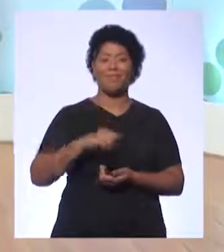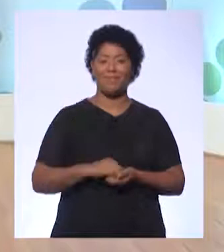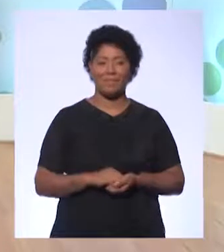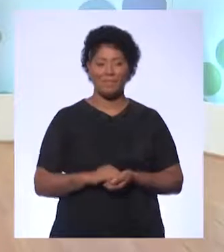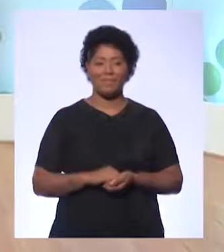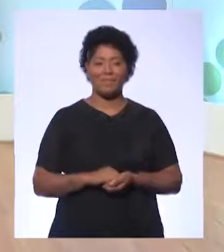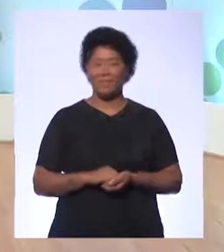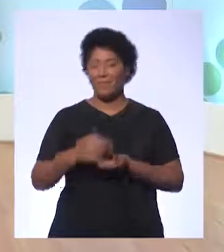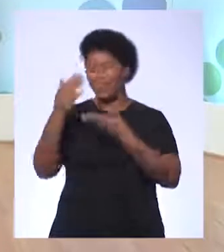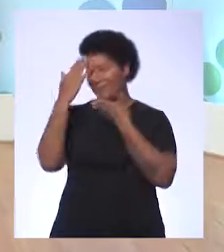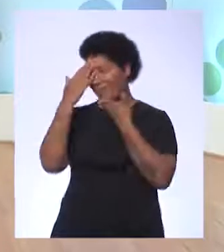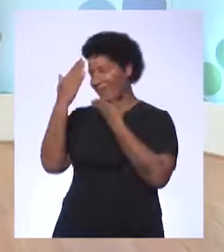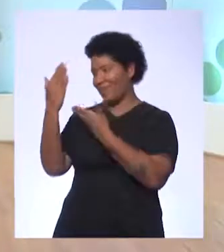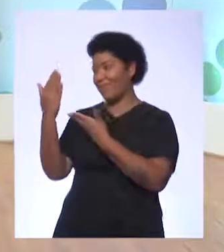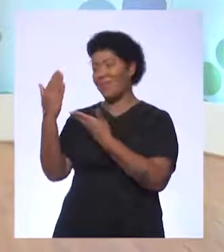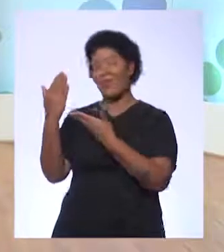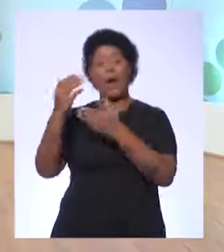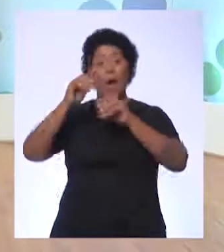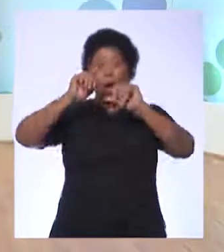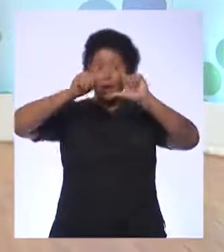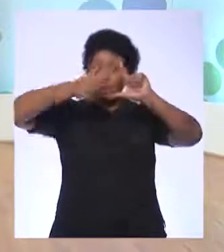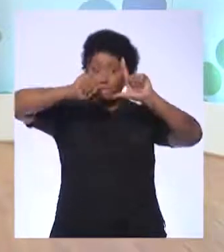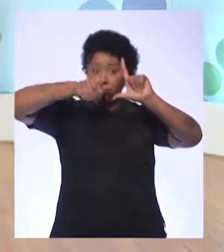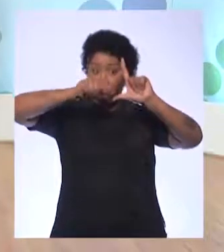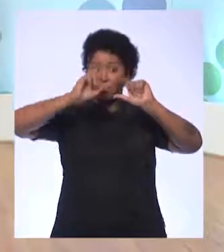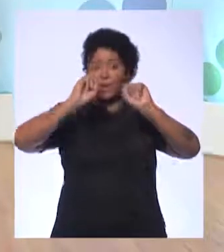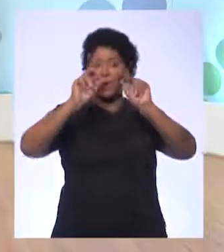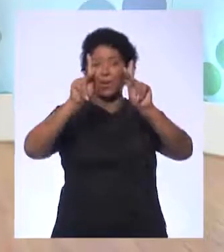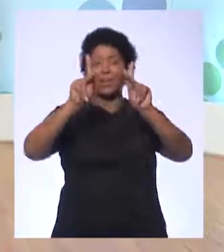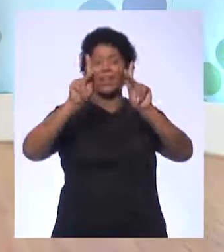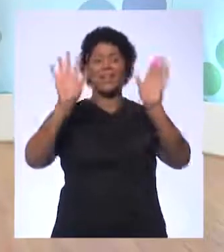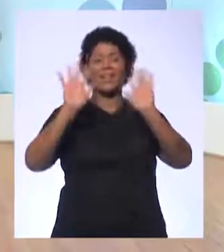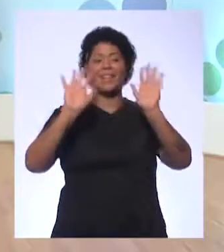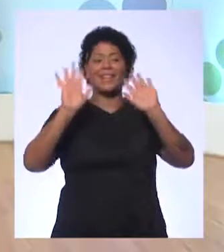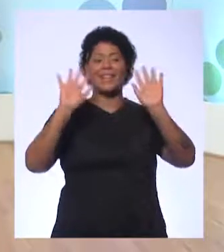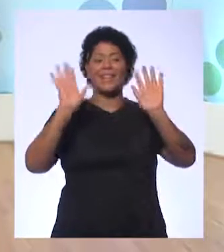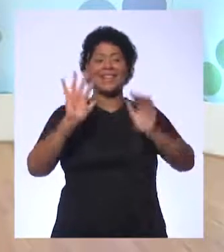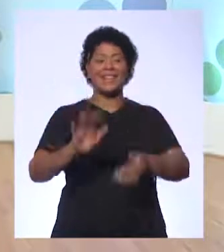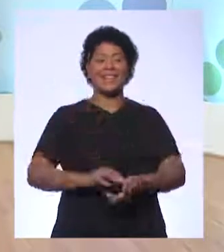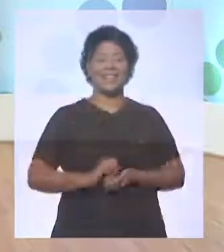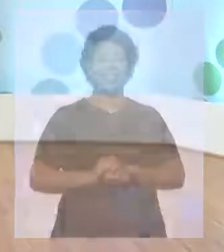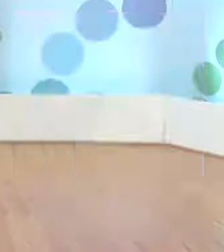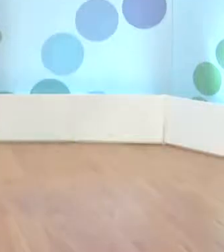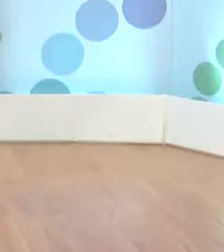Exatamente. Muito obrigada. Não esqueçam de avaliar a aula. Um abraço, até a próxima. Tchau.